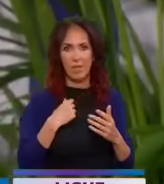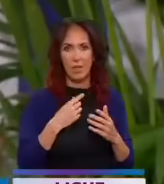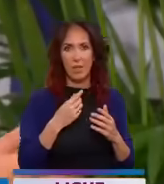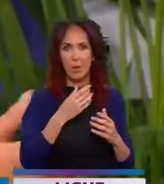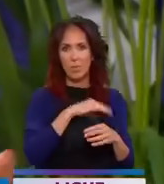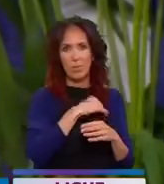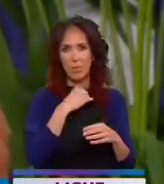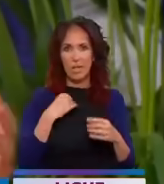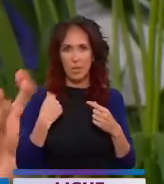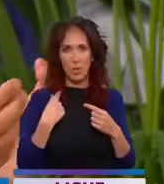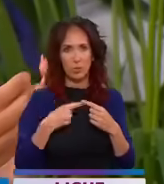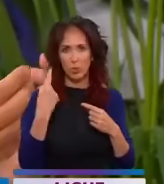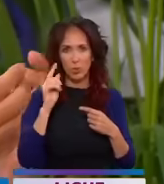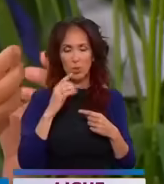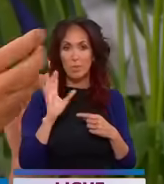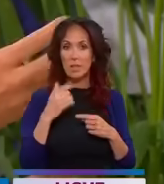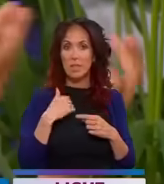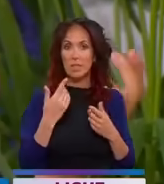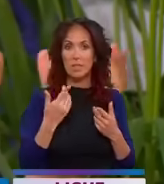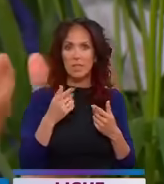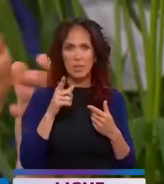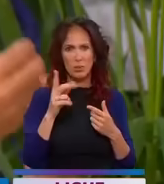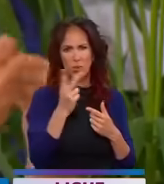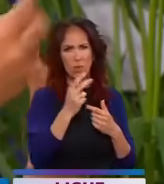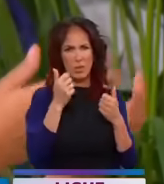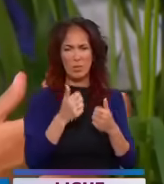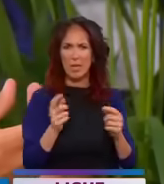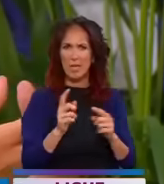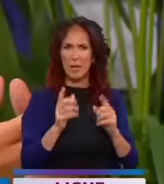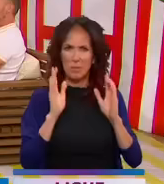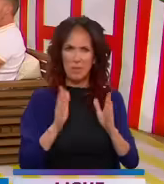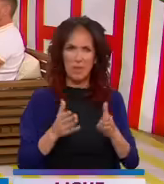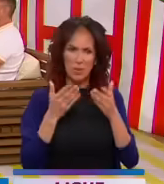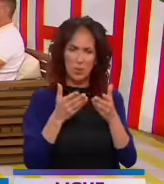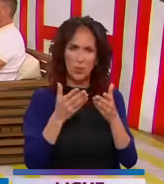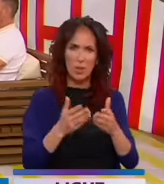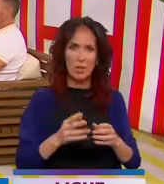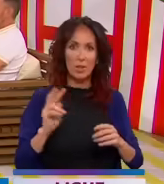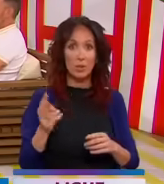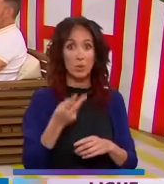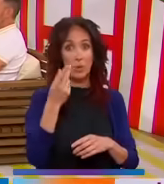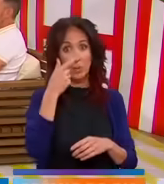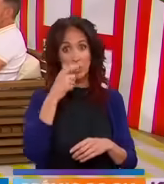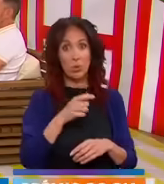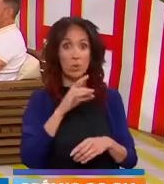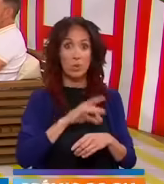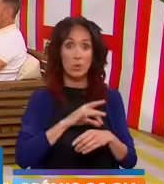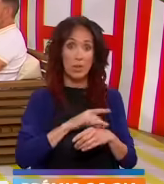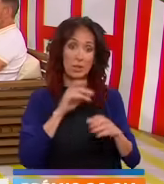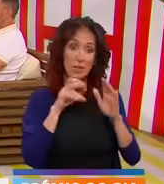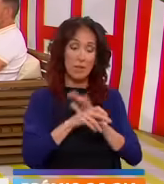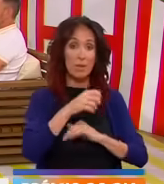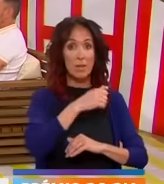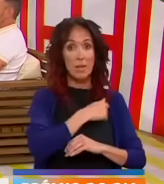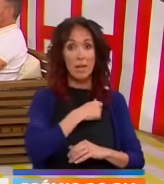sou médico, eu não sou nada, mas obviamente que não estão bem, obviamente não, precisam de ajuda. Nós estivemos dentro da casa das pessoas doentes. Mas não, tu achas